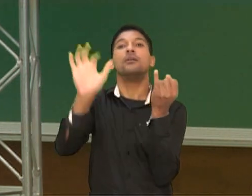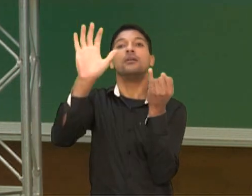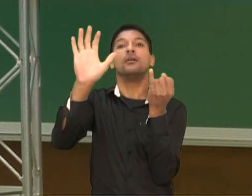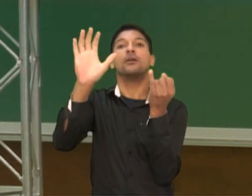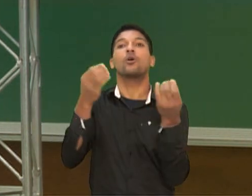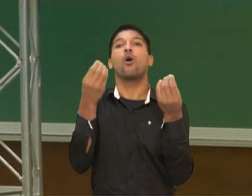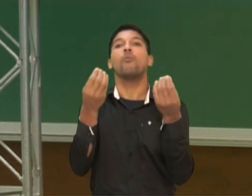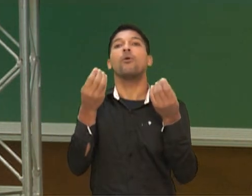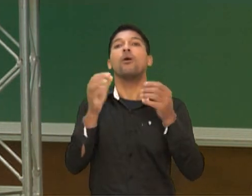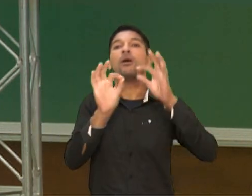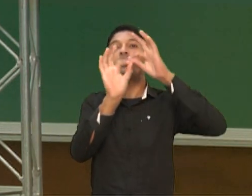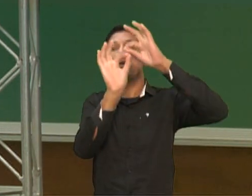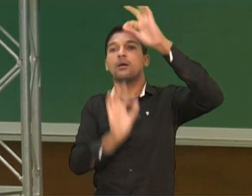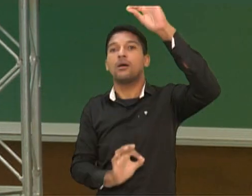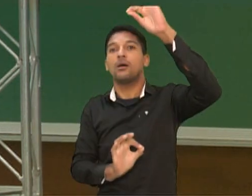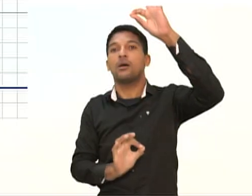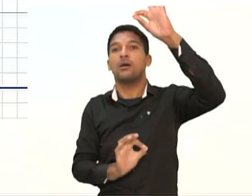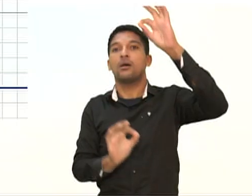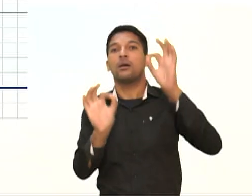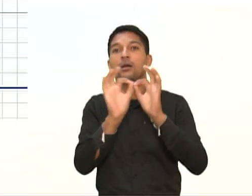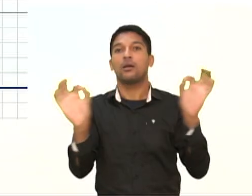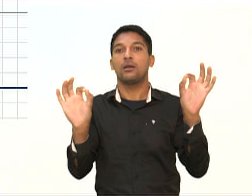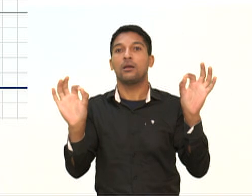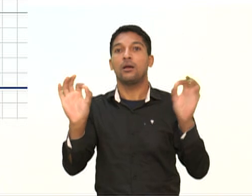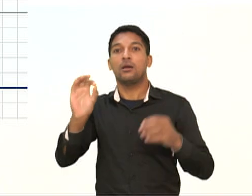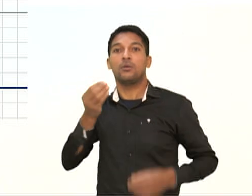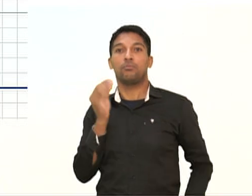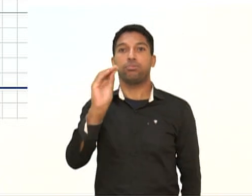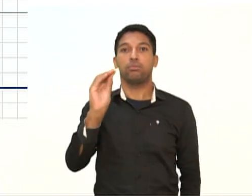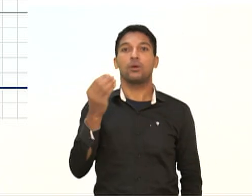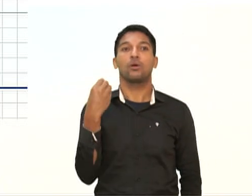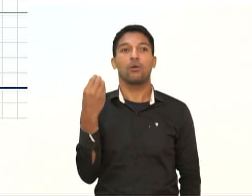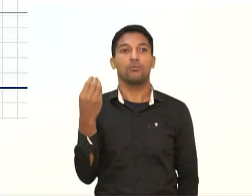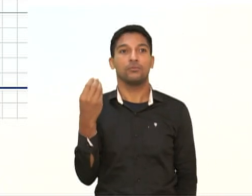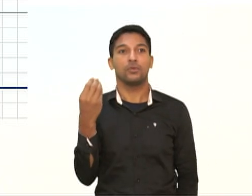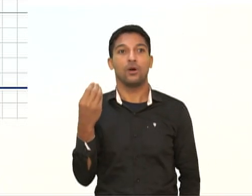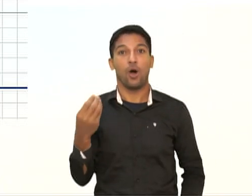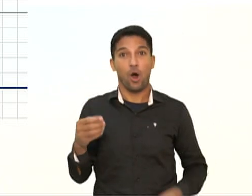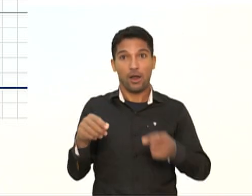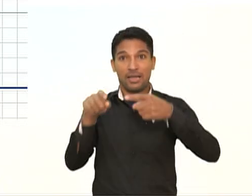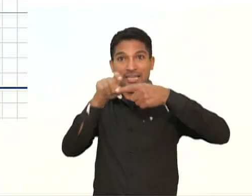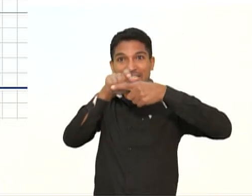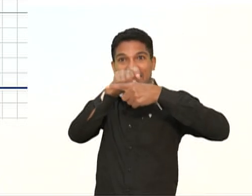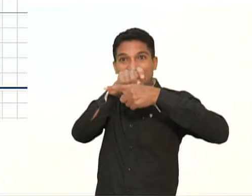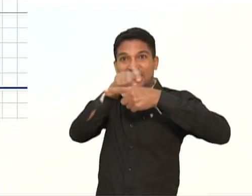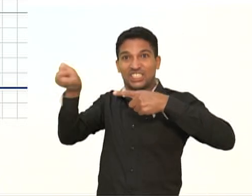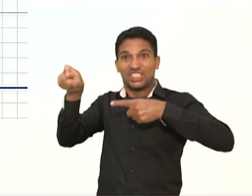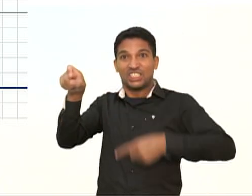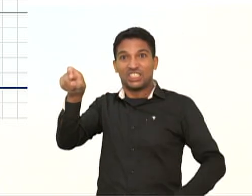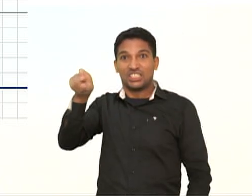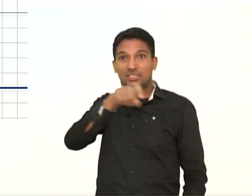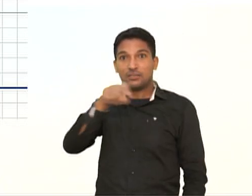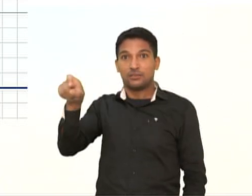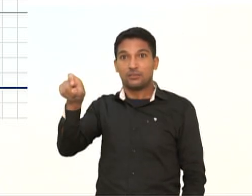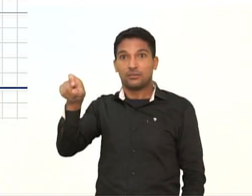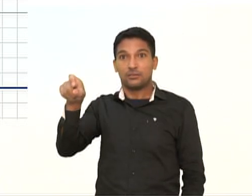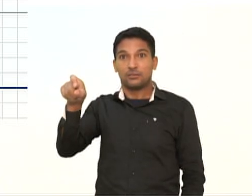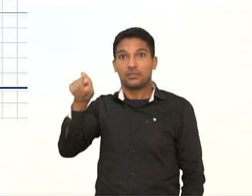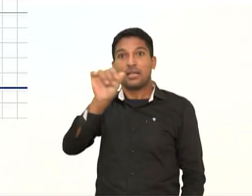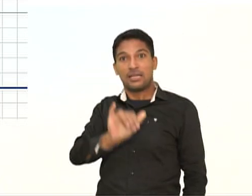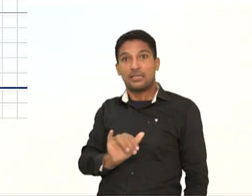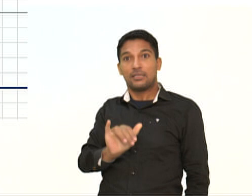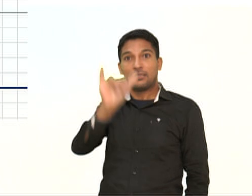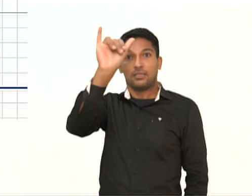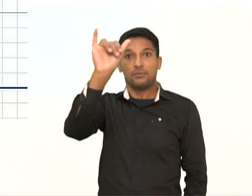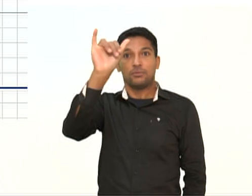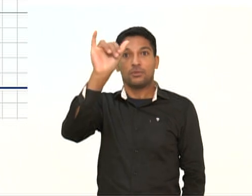representada também no plano cartesiano, onde no eixo x nós temos o eixo real e no eixo y